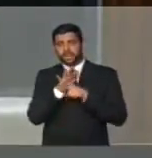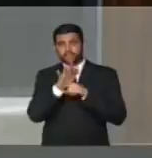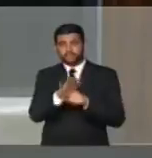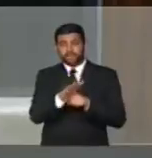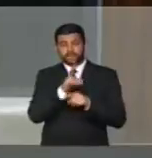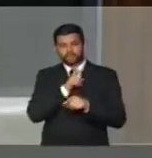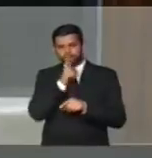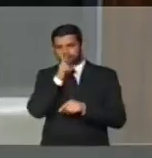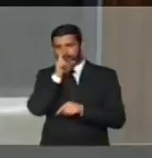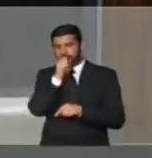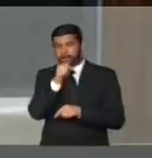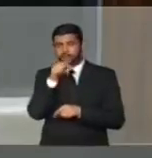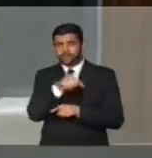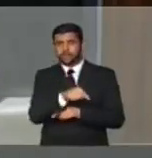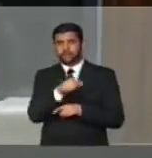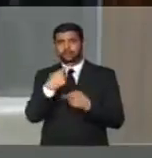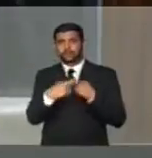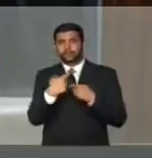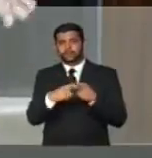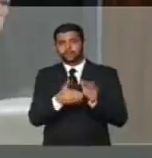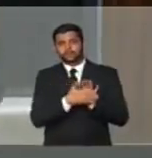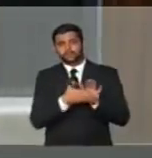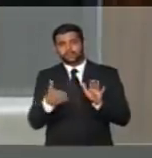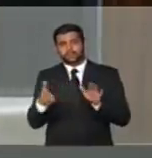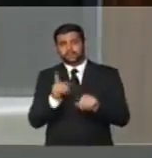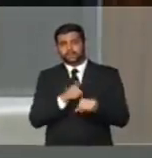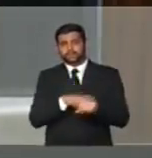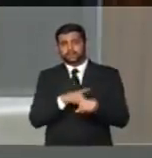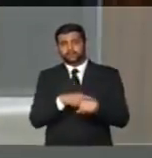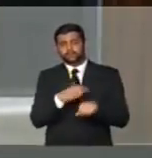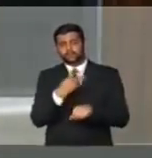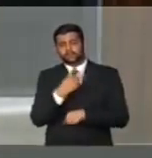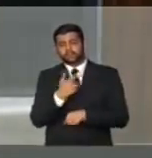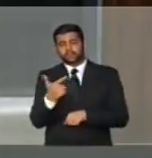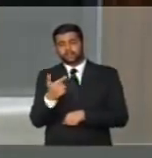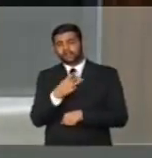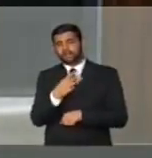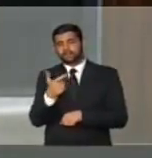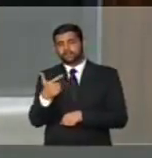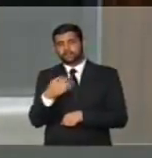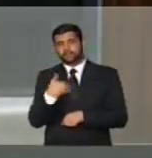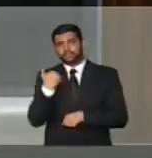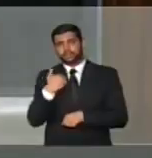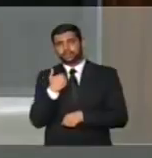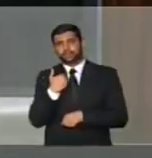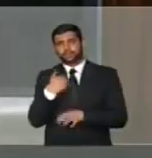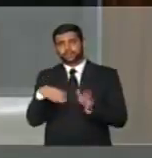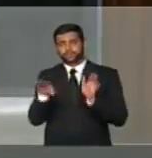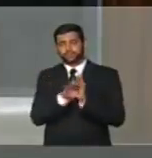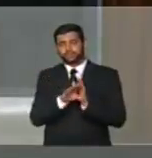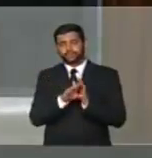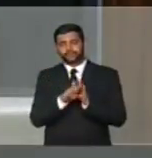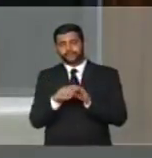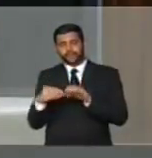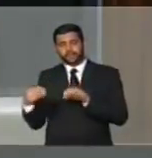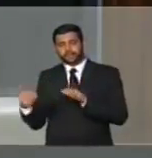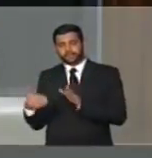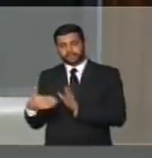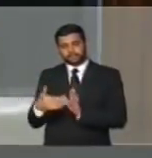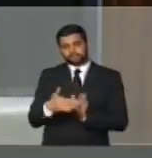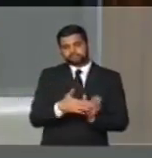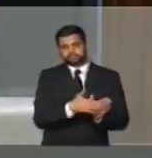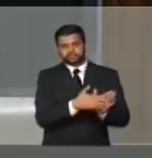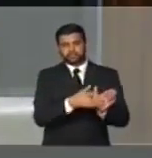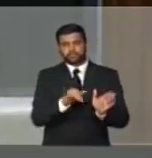ajudado muito, porque durante esses 32 anos que chegou essa adutora do Rio São